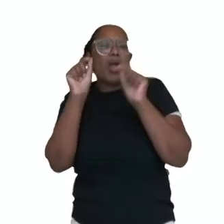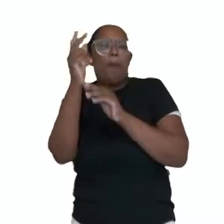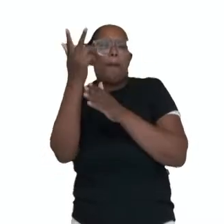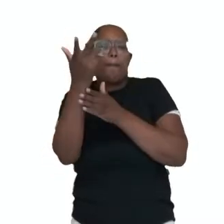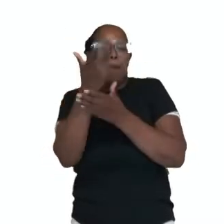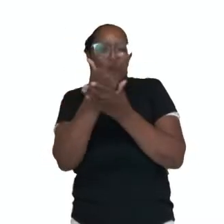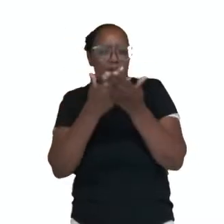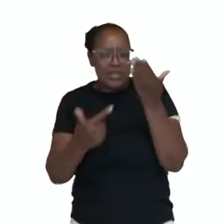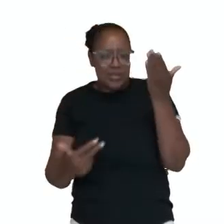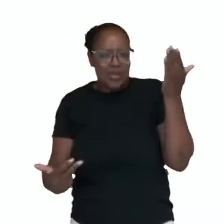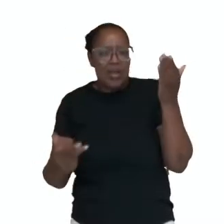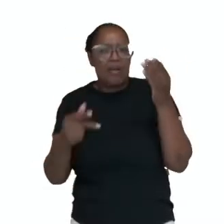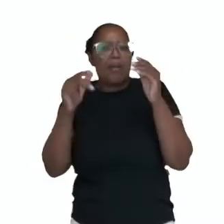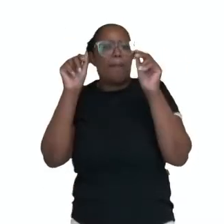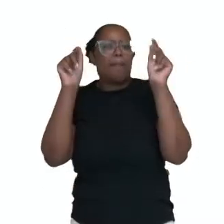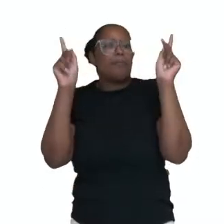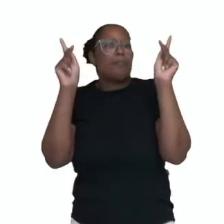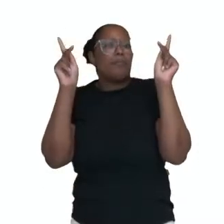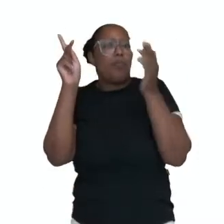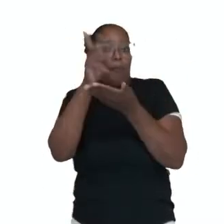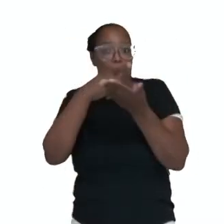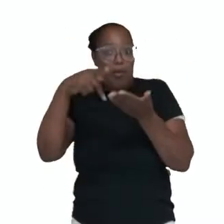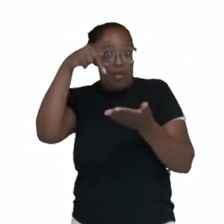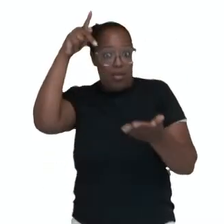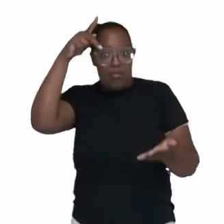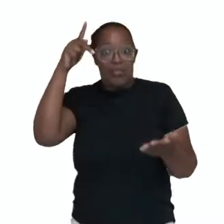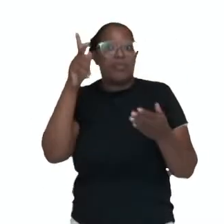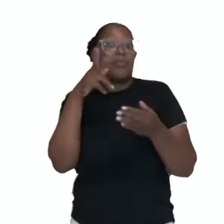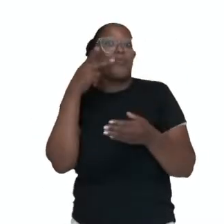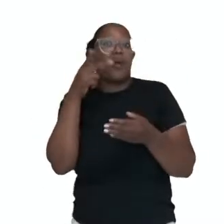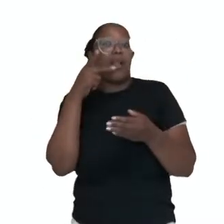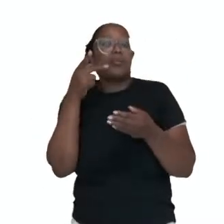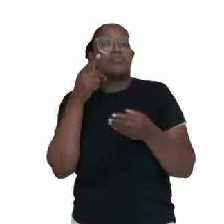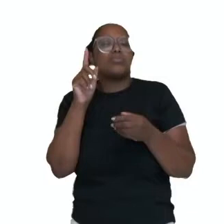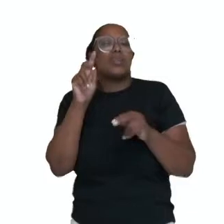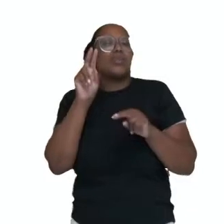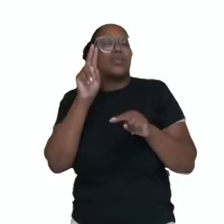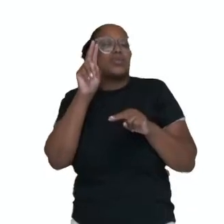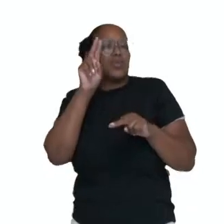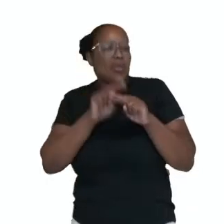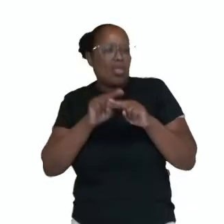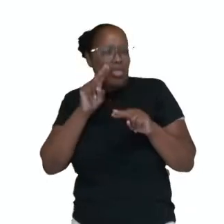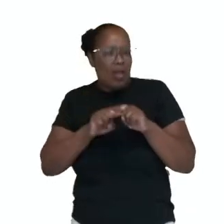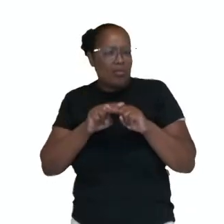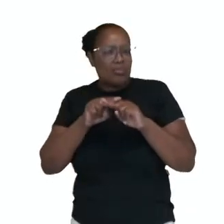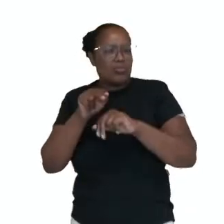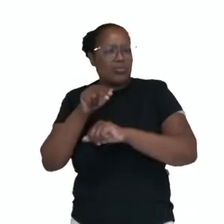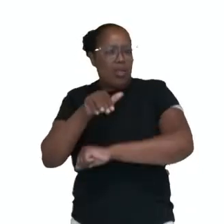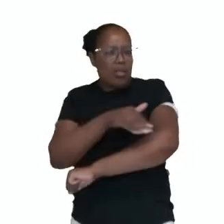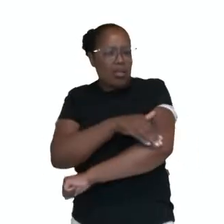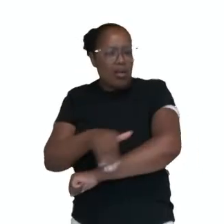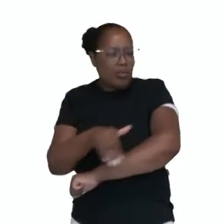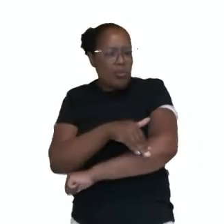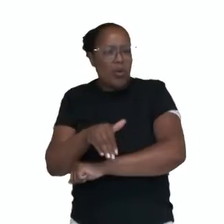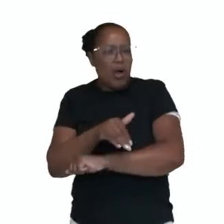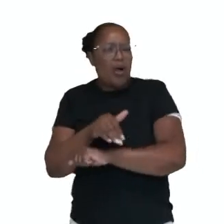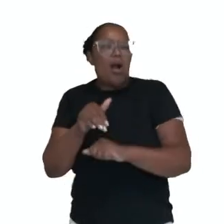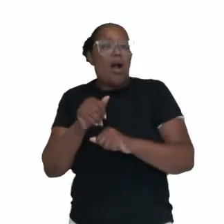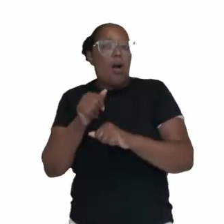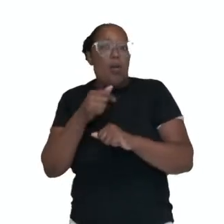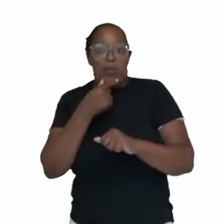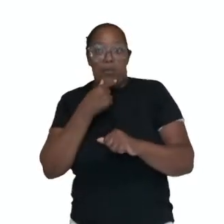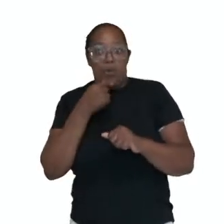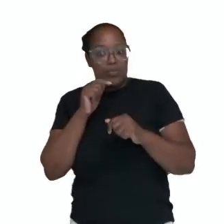Brecht. Ele fala assim: estou sentado à beira da estrada. O condutor muda a roda. Não